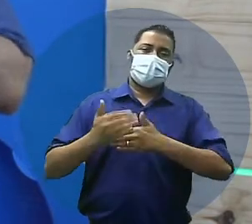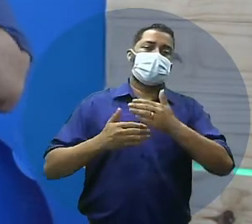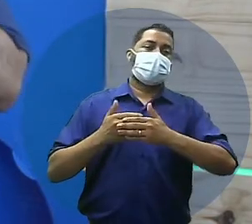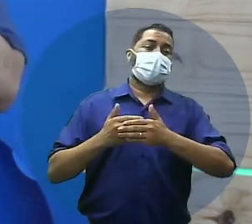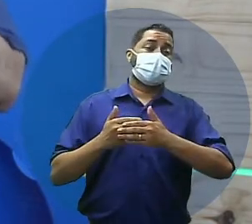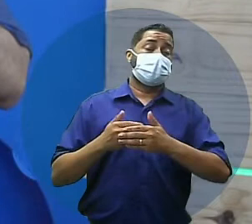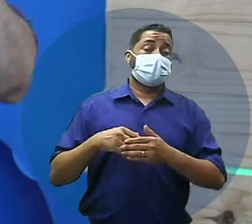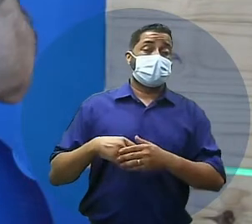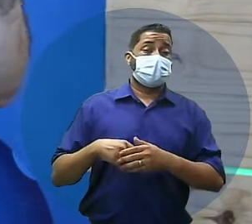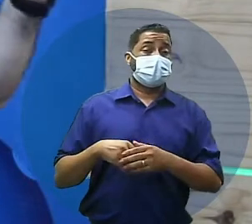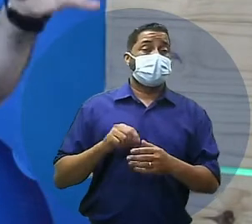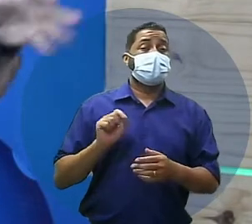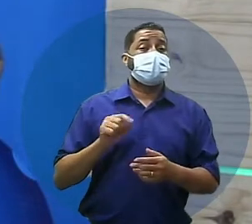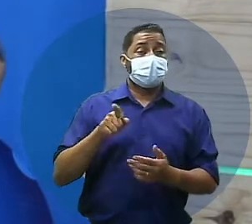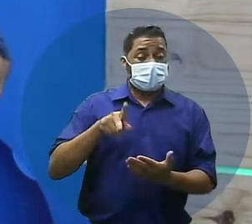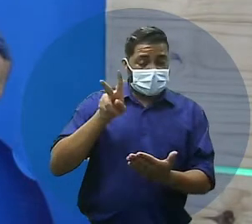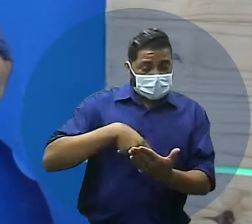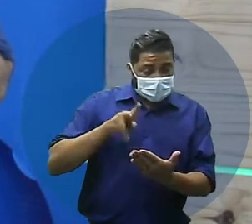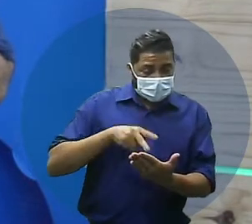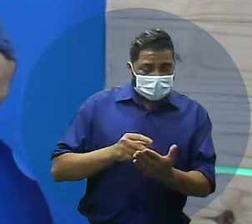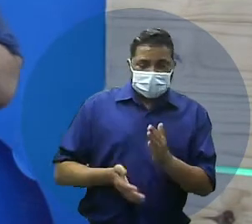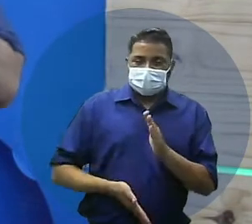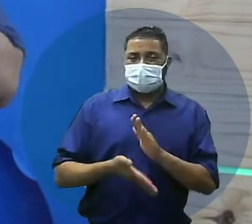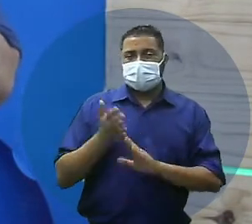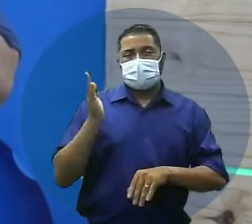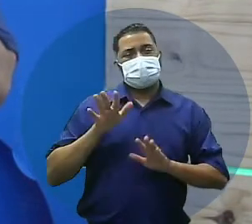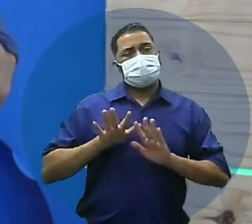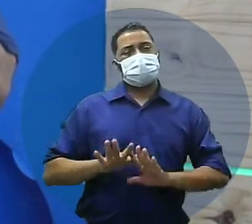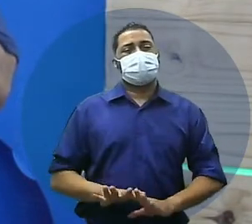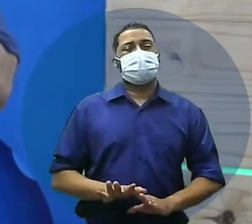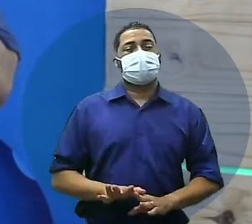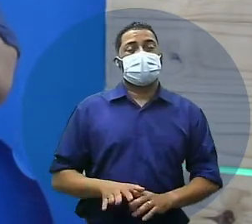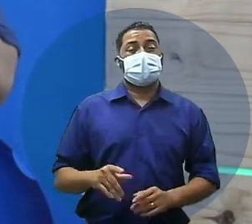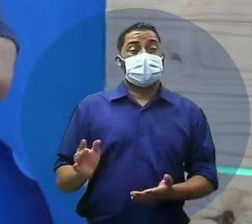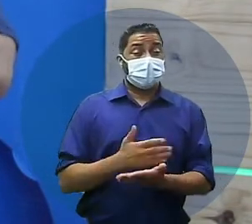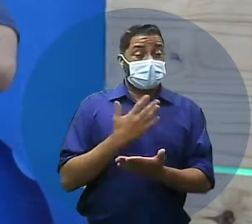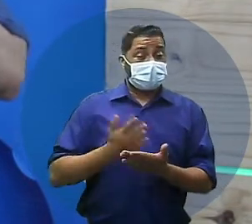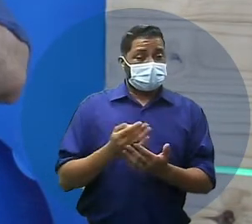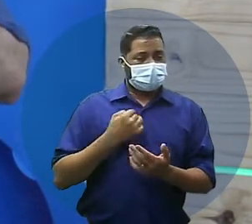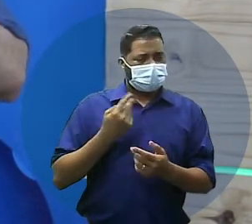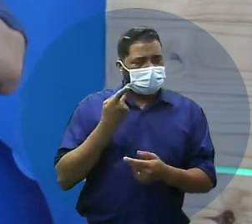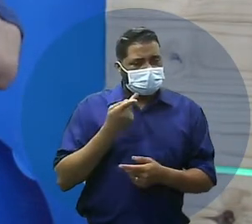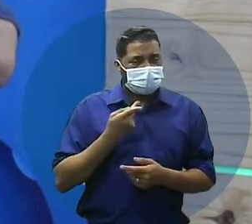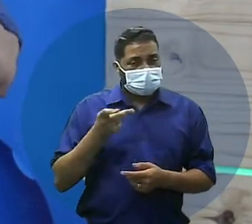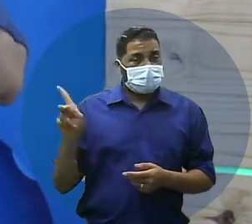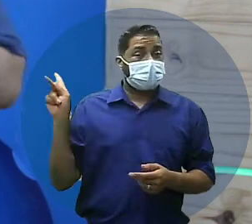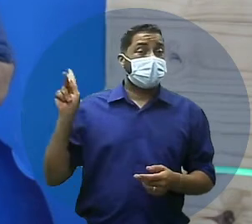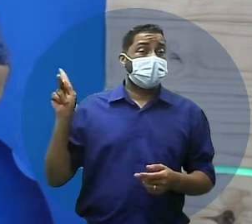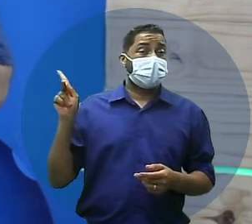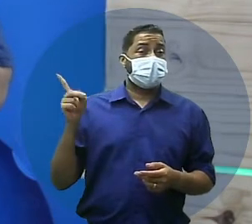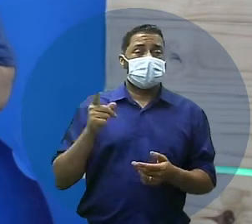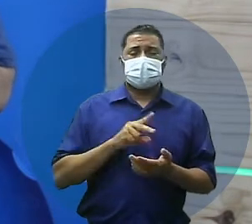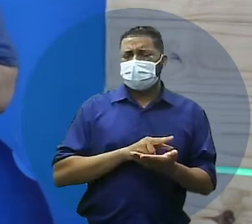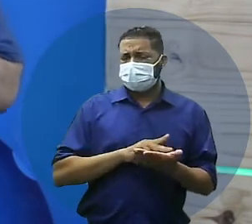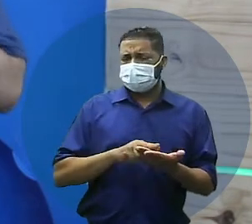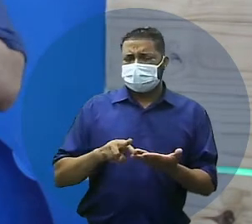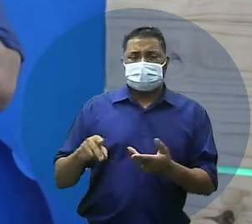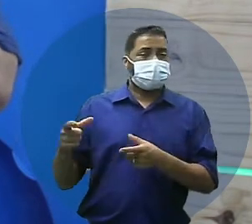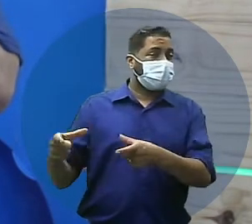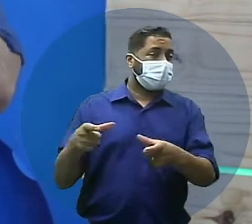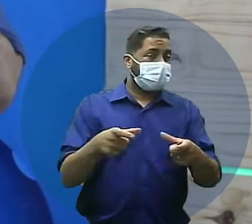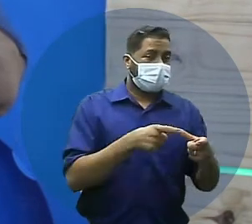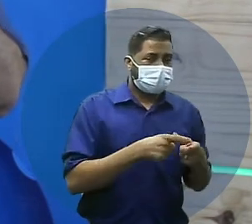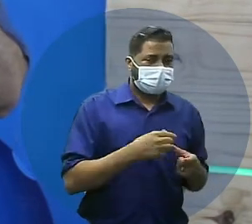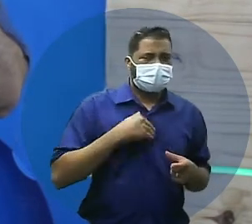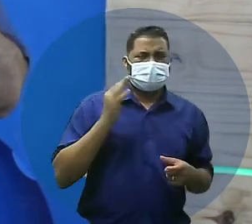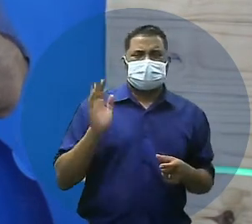lê, viaja sem sair do lugar. Foi através dos livros que eu visitei lugares inimagináveis. Eu já fui